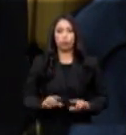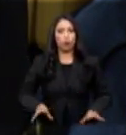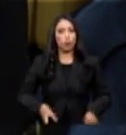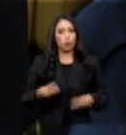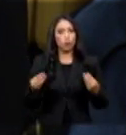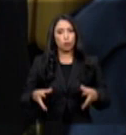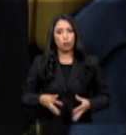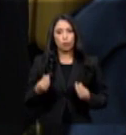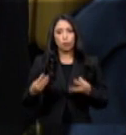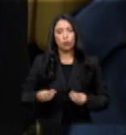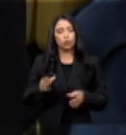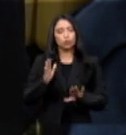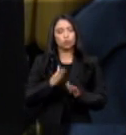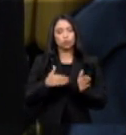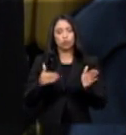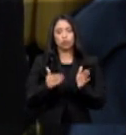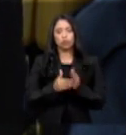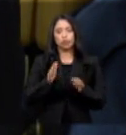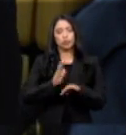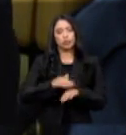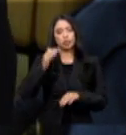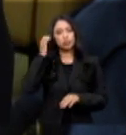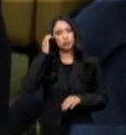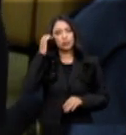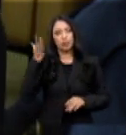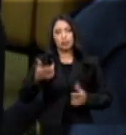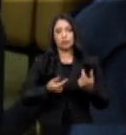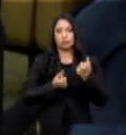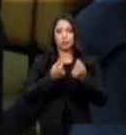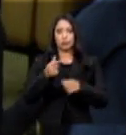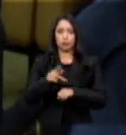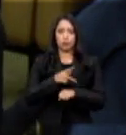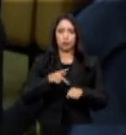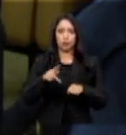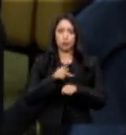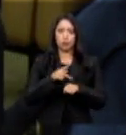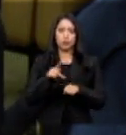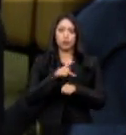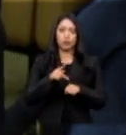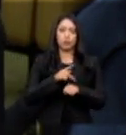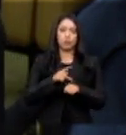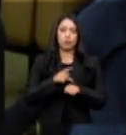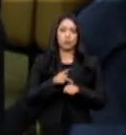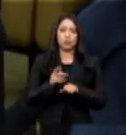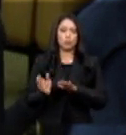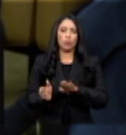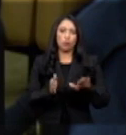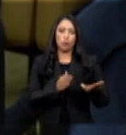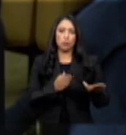com logística, aquecendo a economia do país. Países como Estados